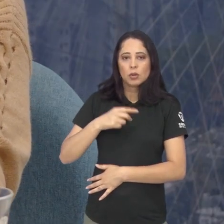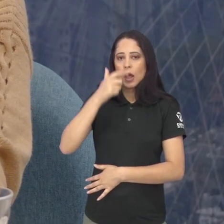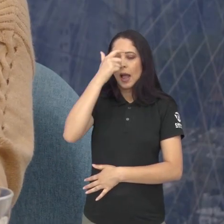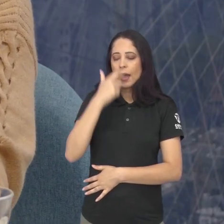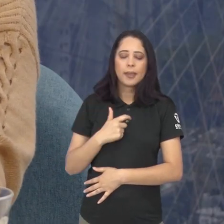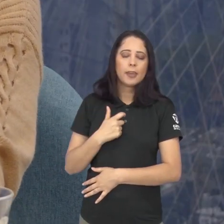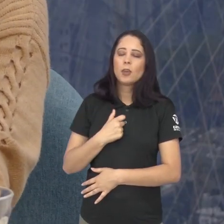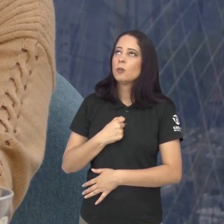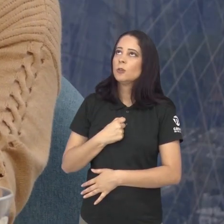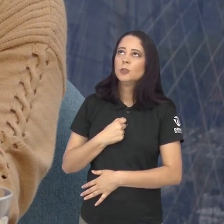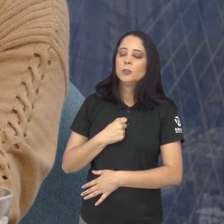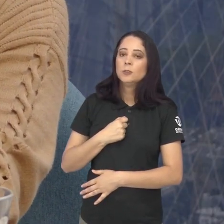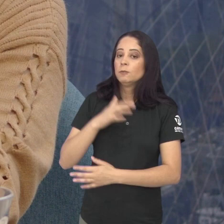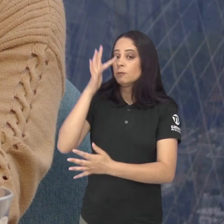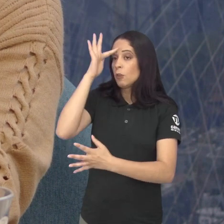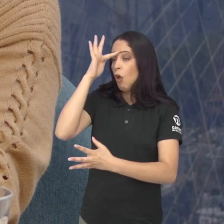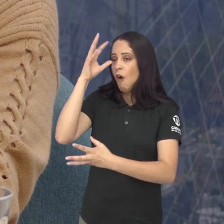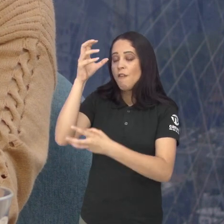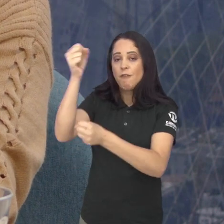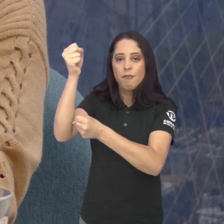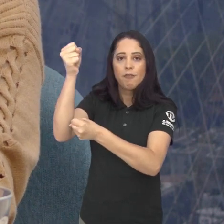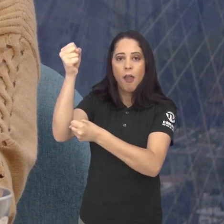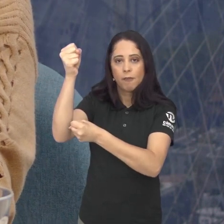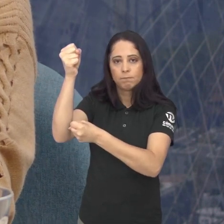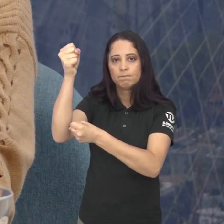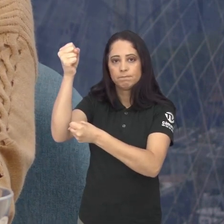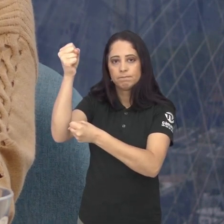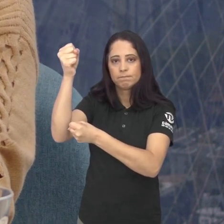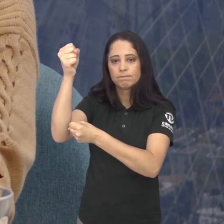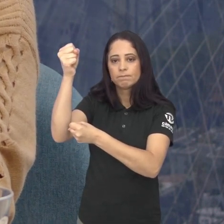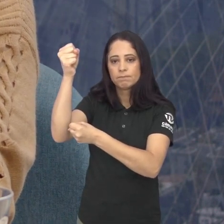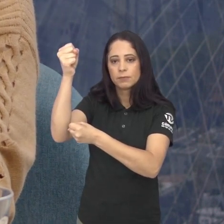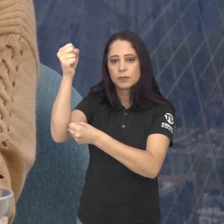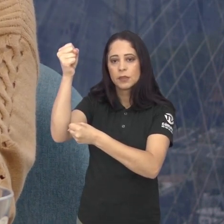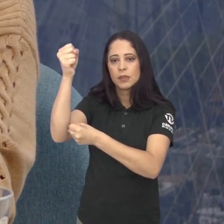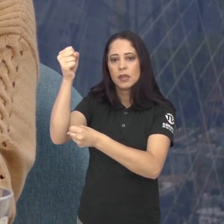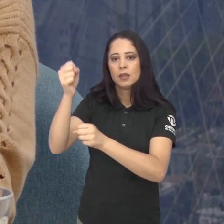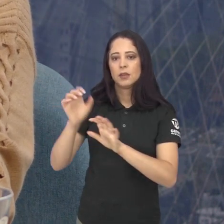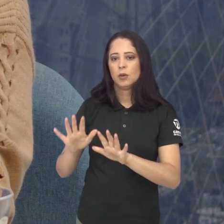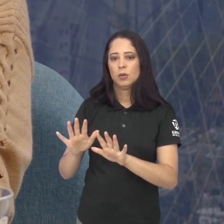reencontro com a minha fé, né?